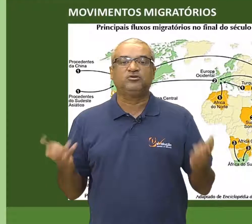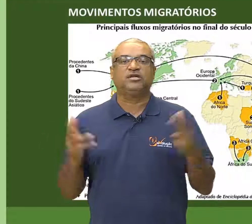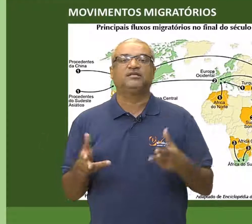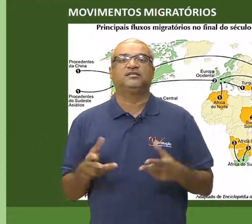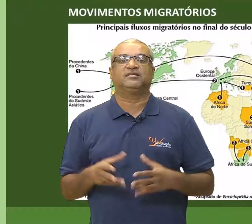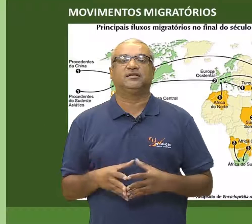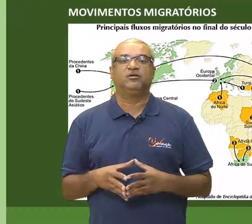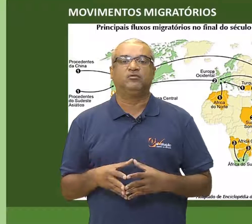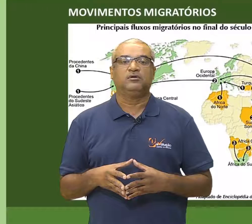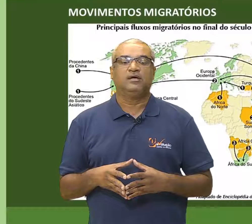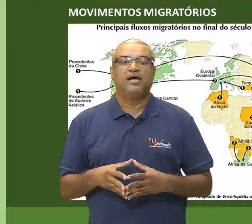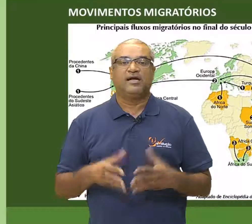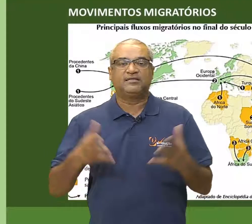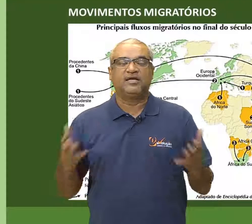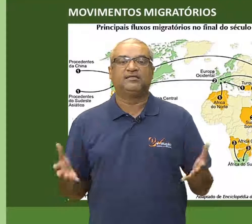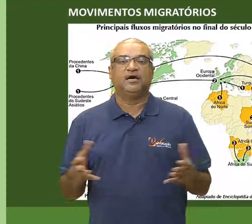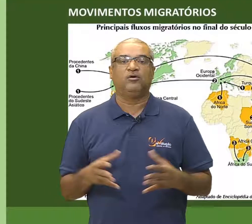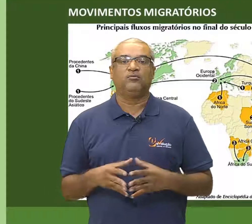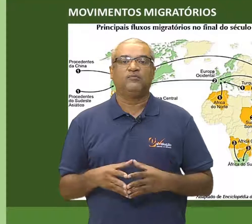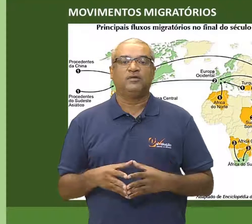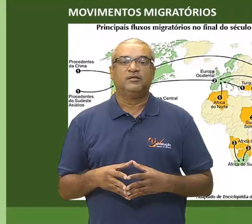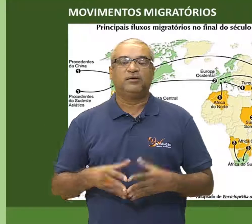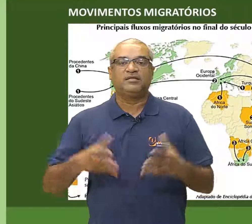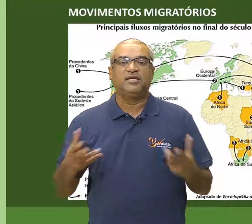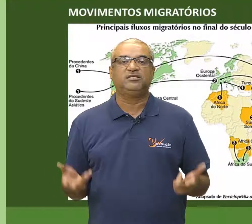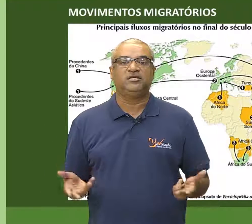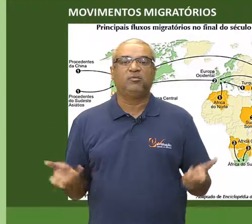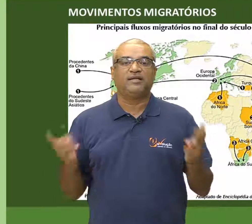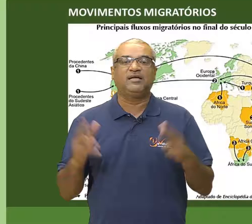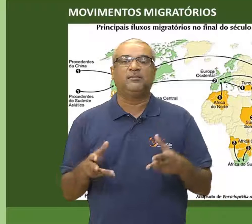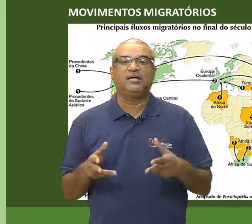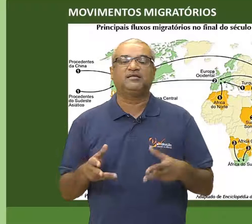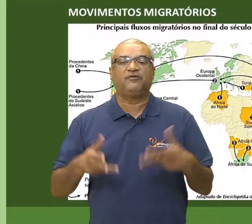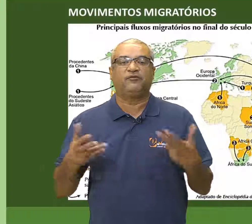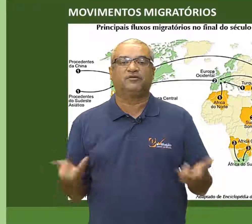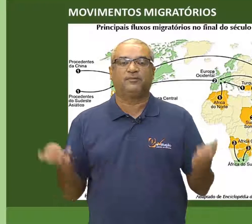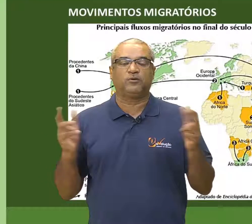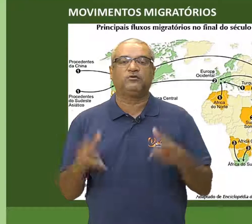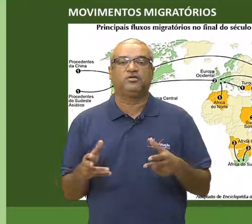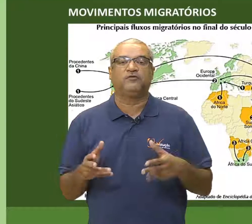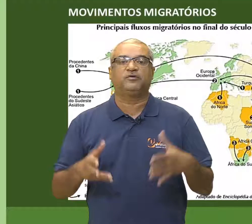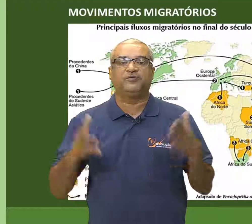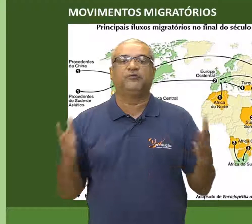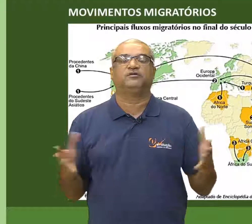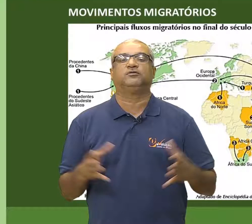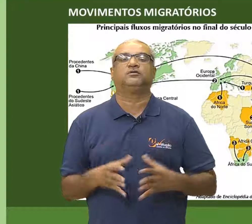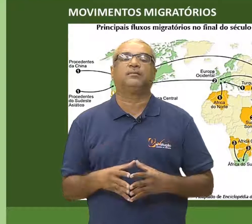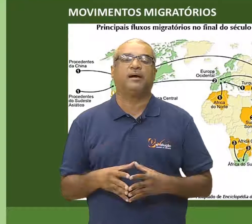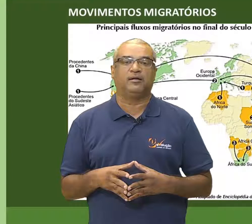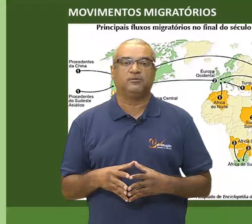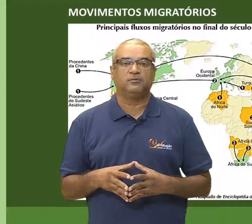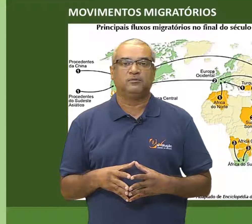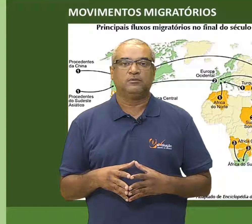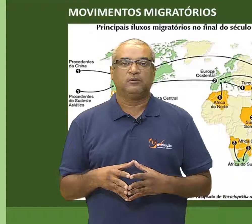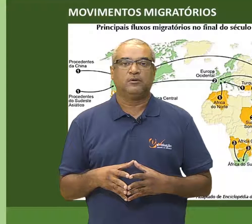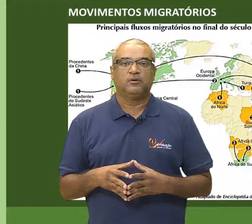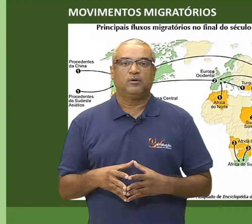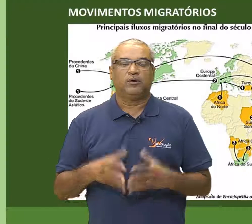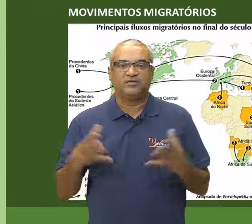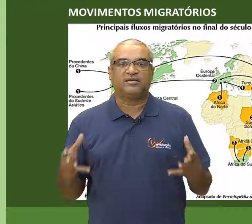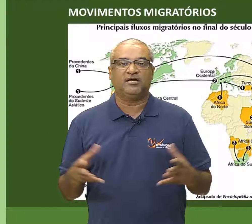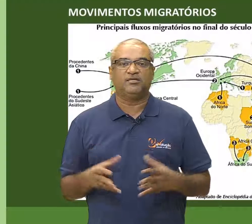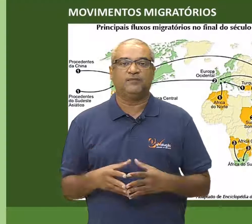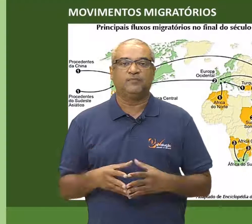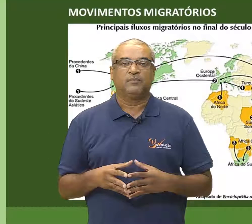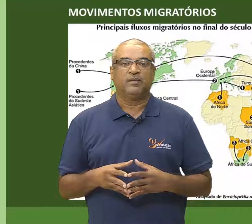essa industrialização, até então, não atendia uma demanda da força produtiva ou da força do trabalho.